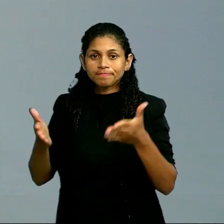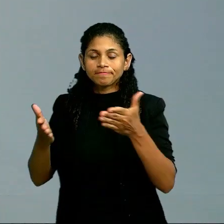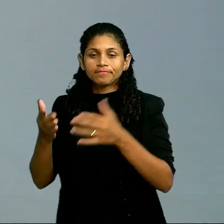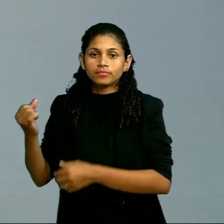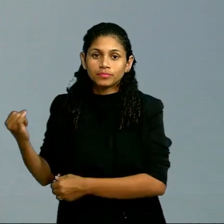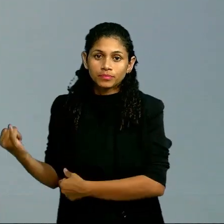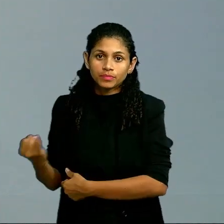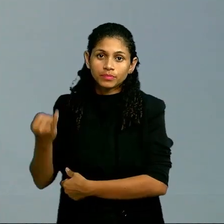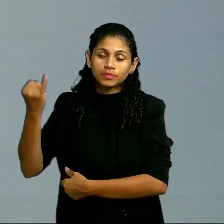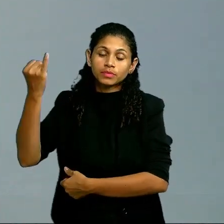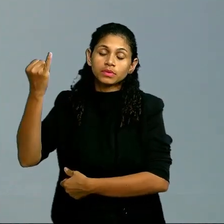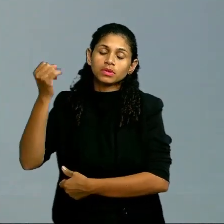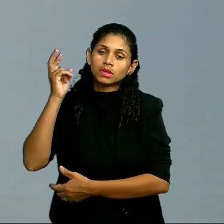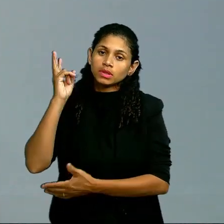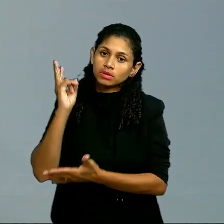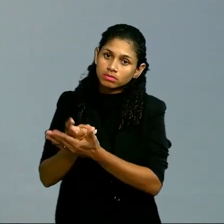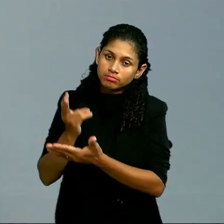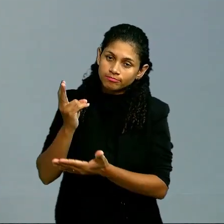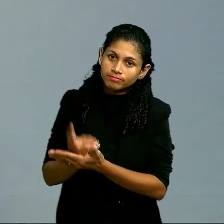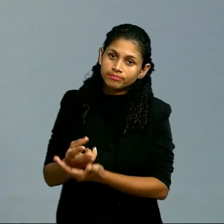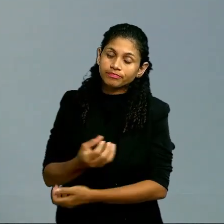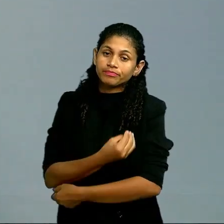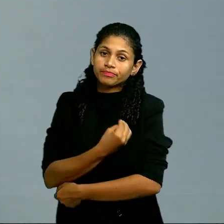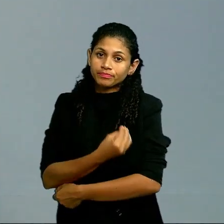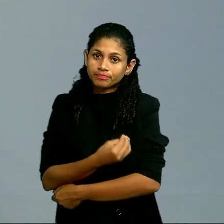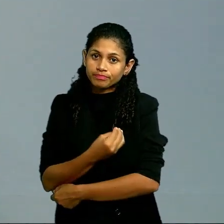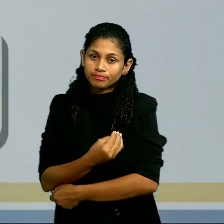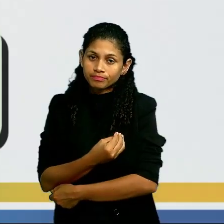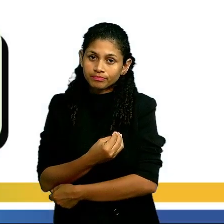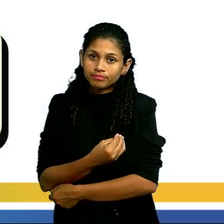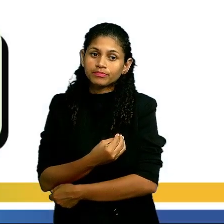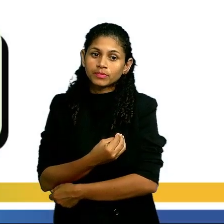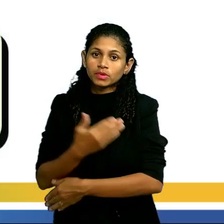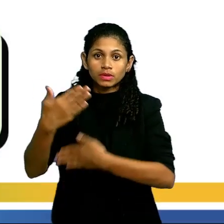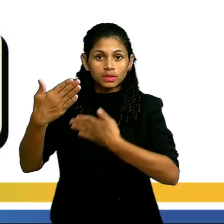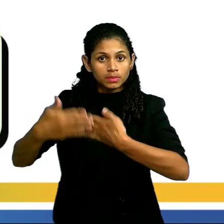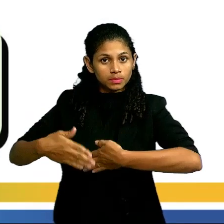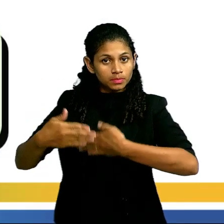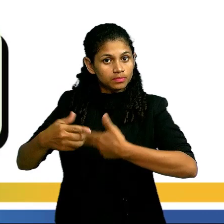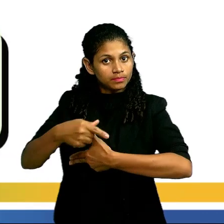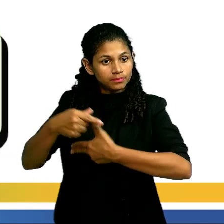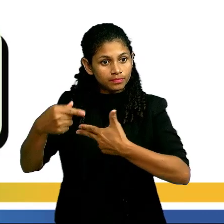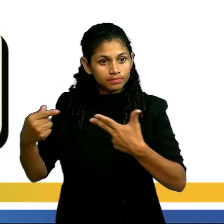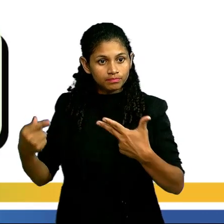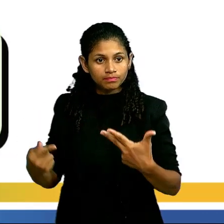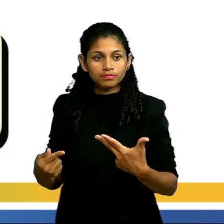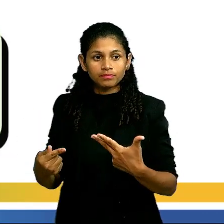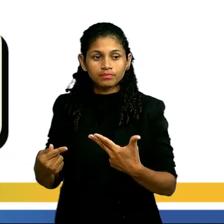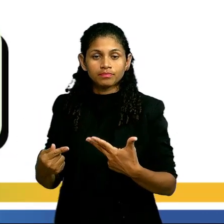importante, né, que sempre faz parte aí também das provas do Enem. Essa é a